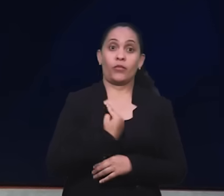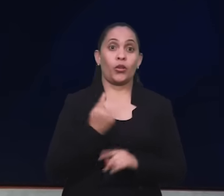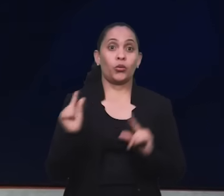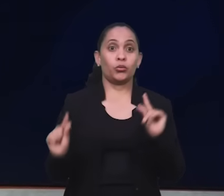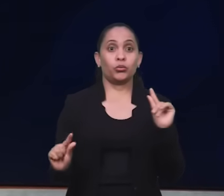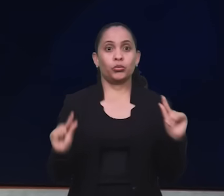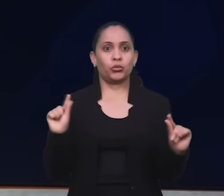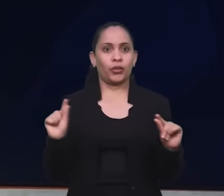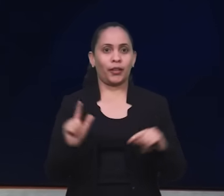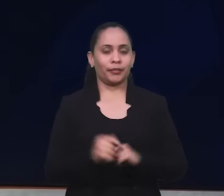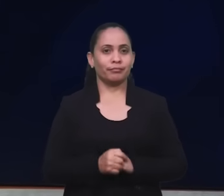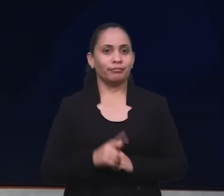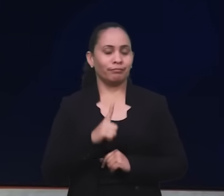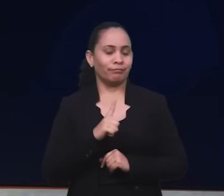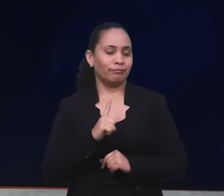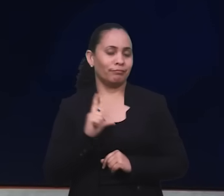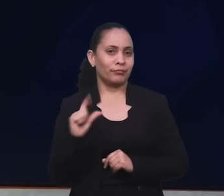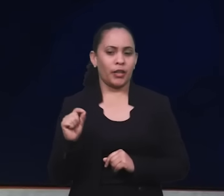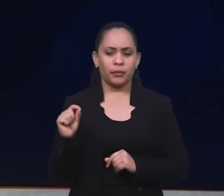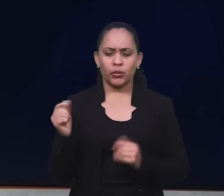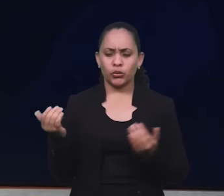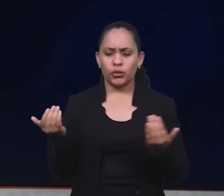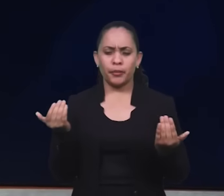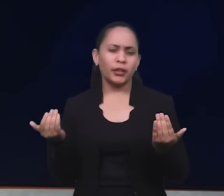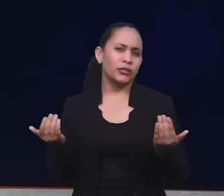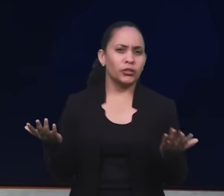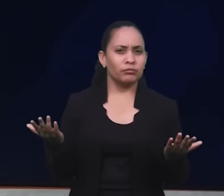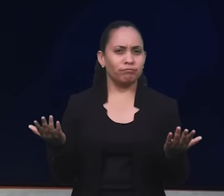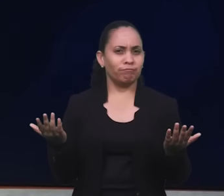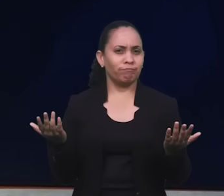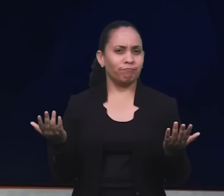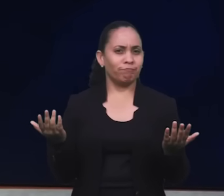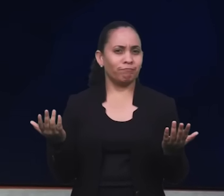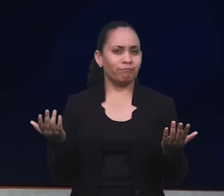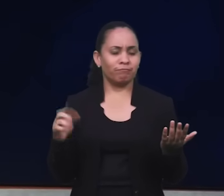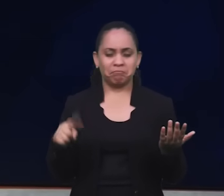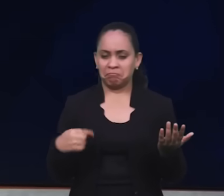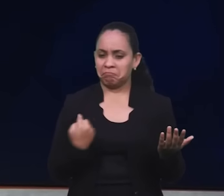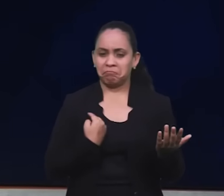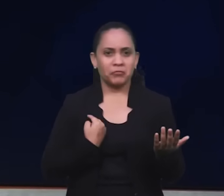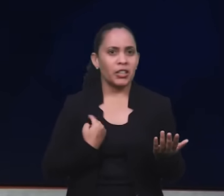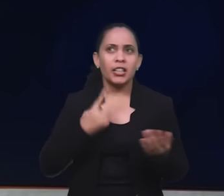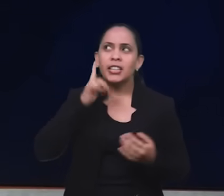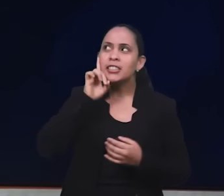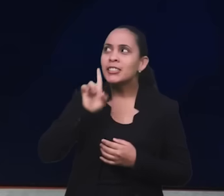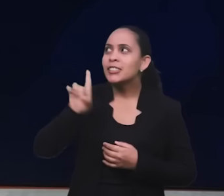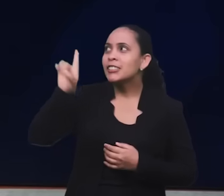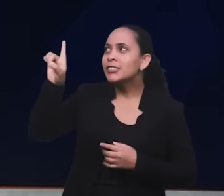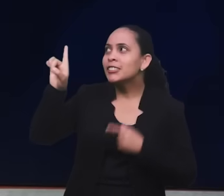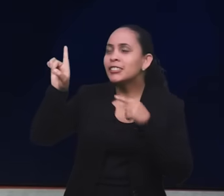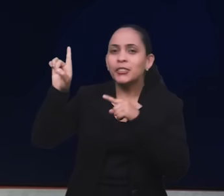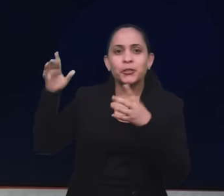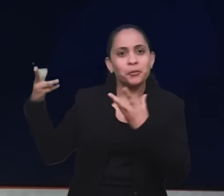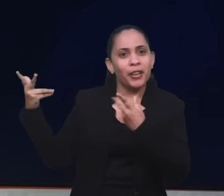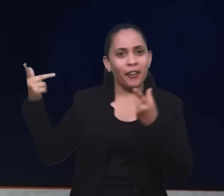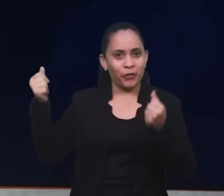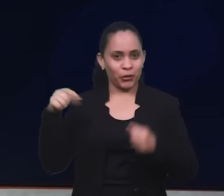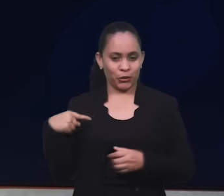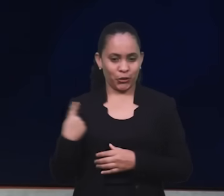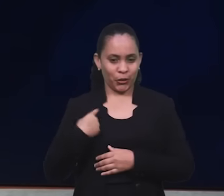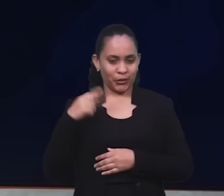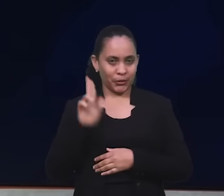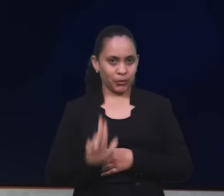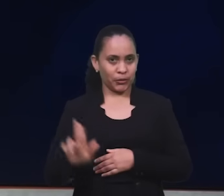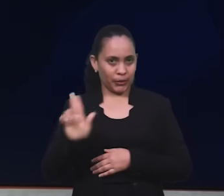temos capacidade de medir o tamanho, a extensão desse Deus maravilhoso. Nós